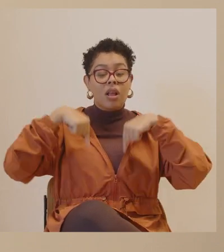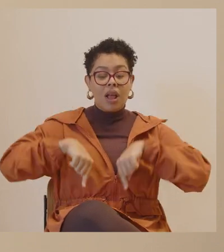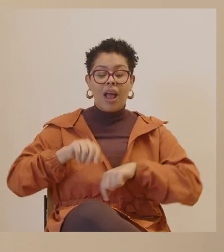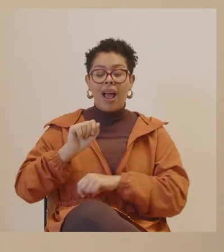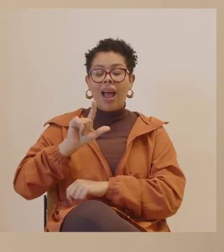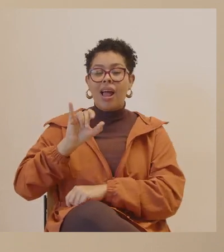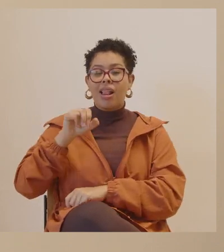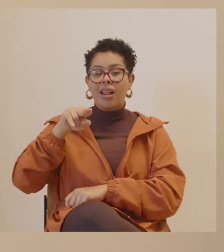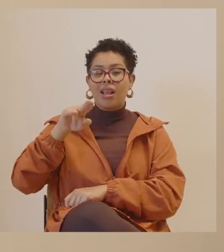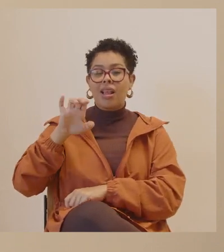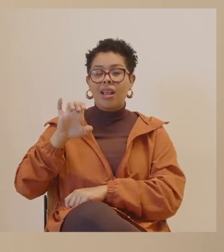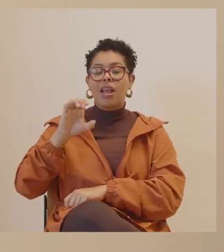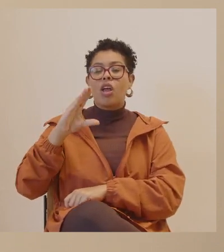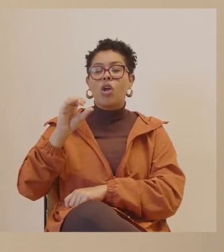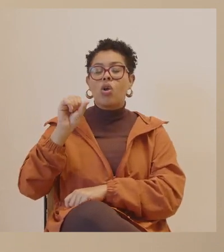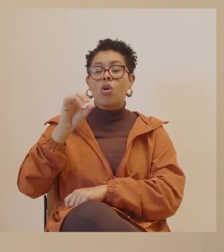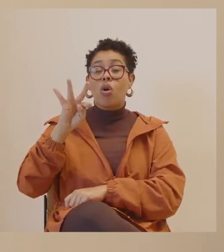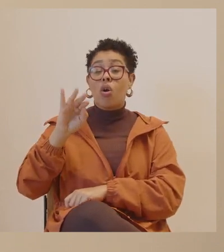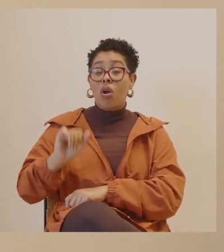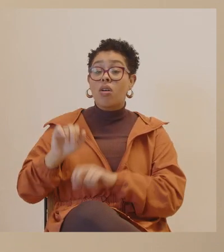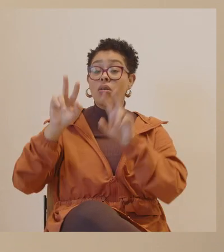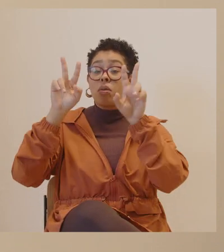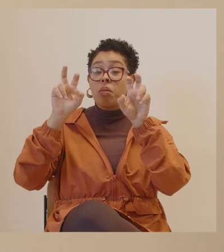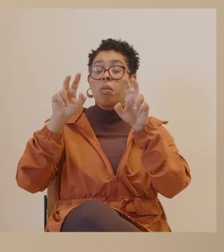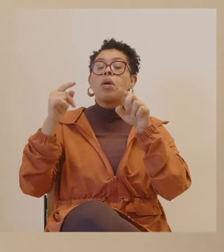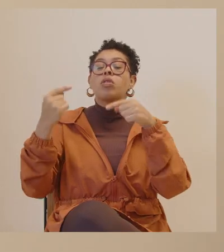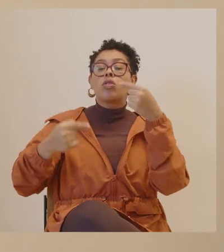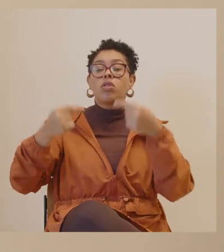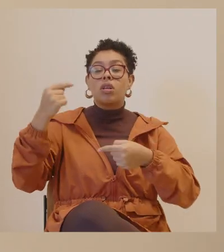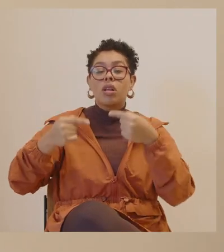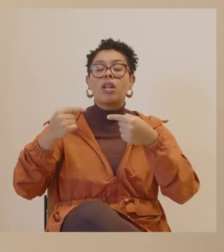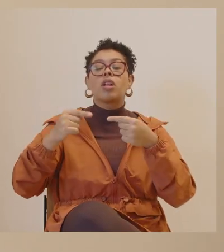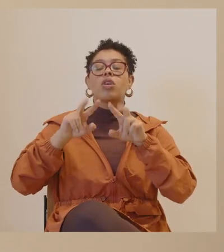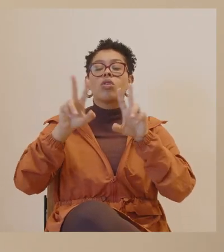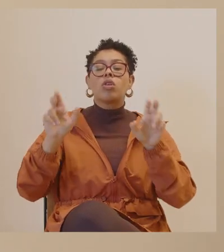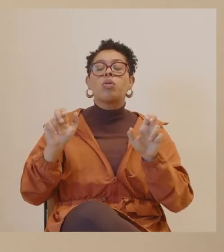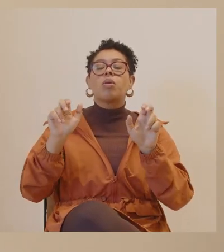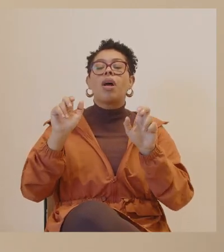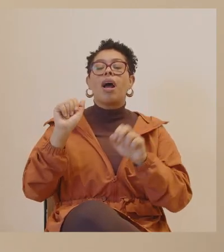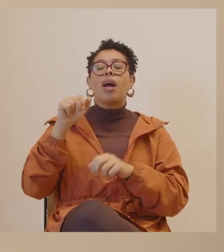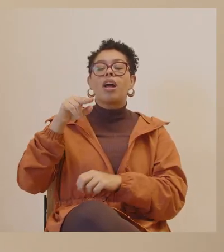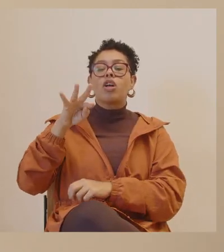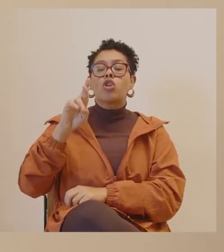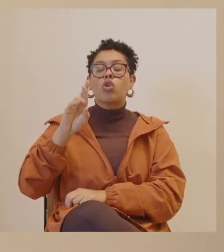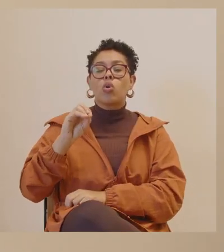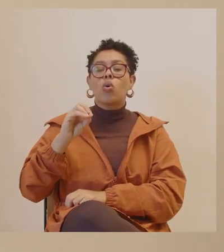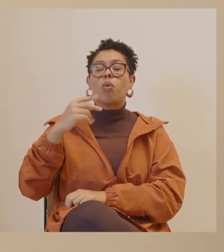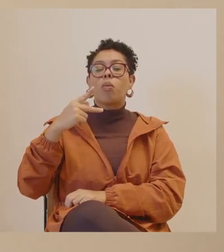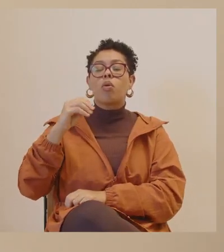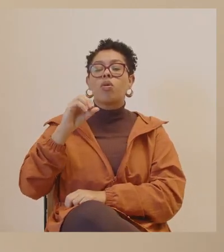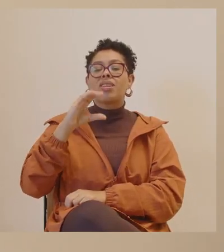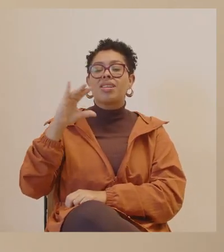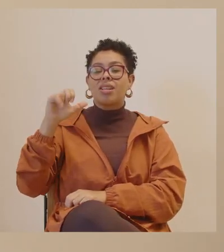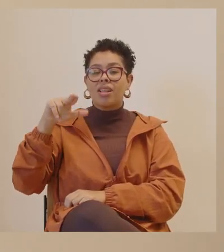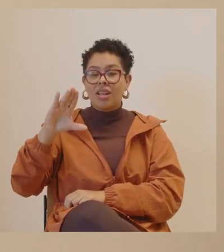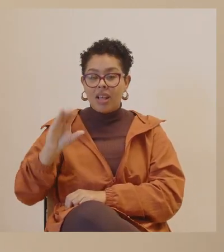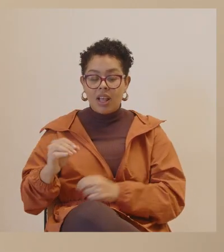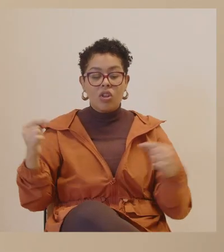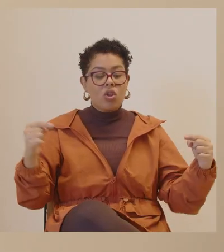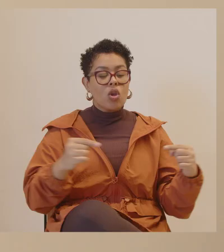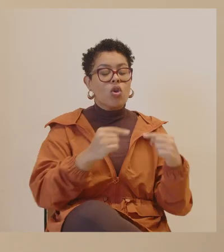Costa, que vai discutir uma série de questões relativas ao antropoceno, né, a questões relativas